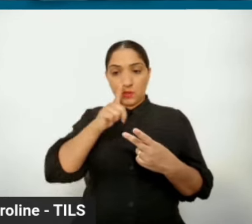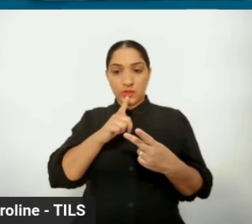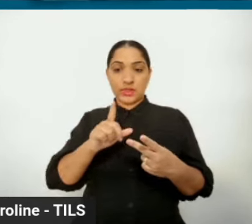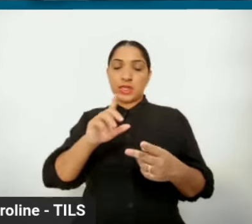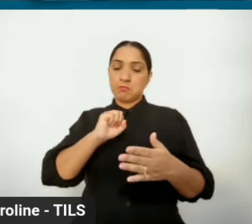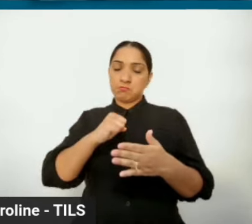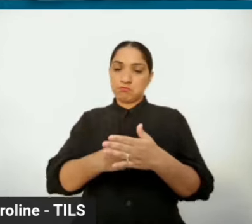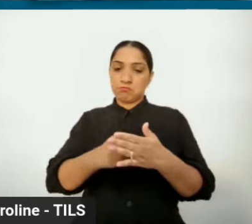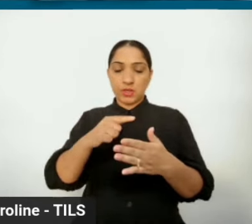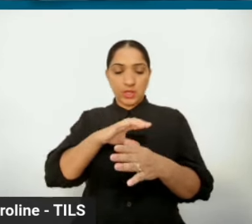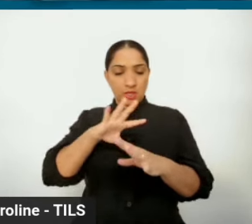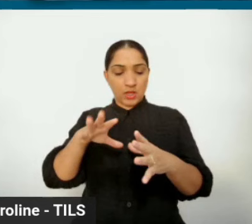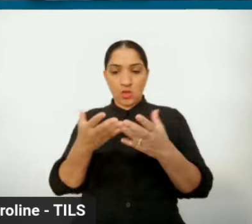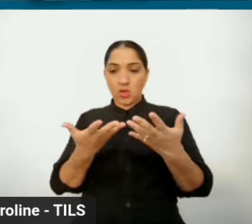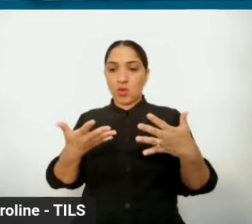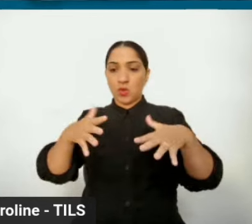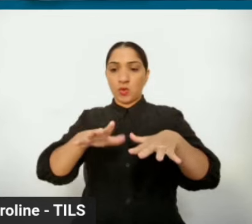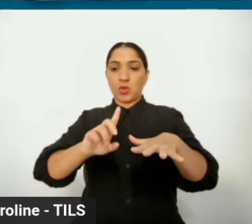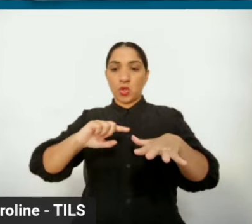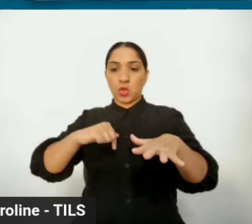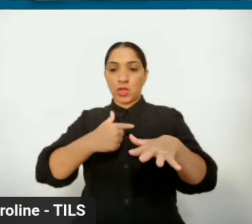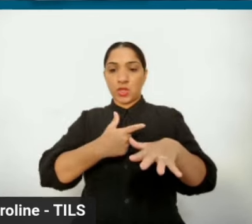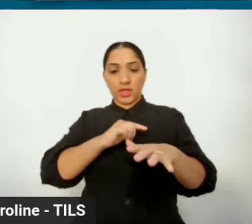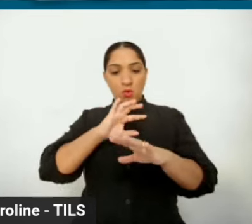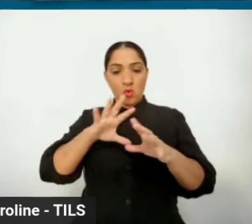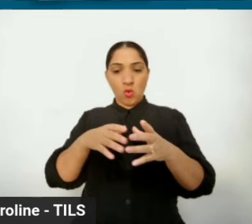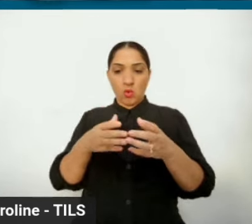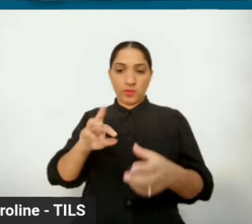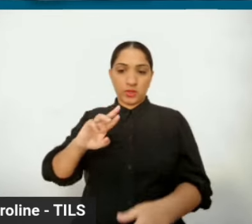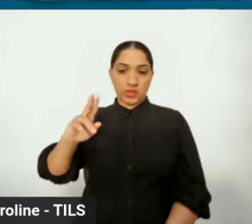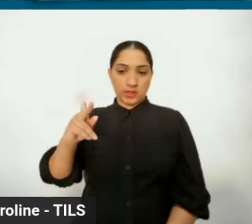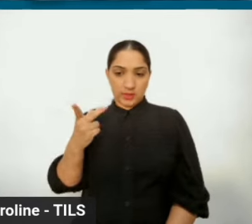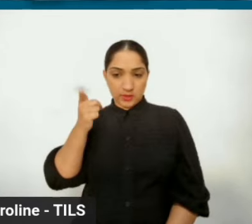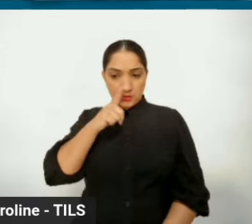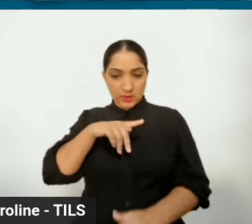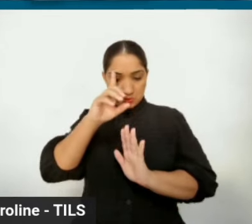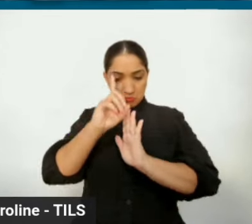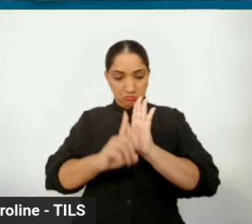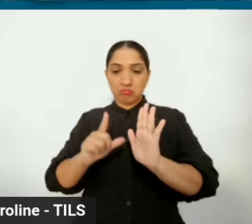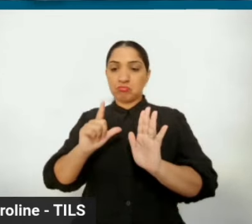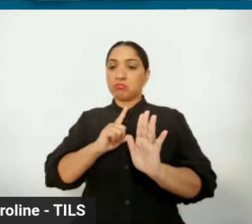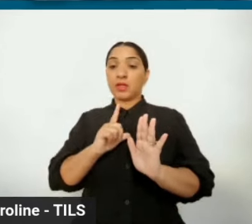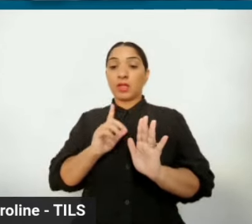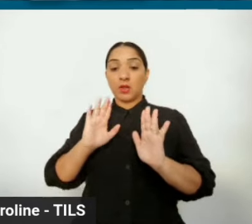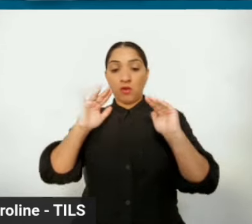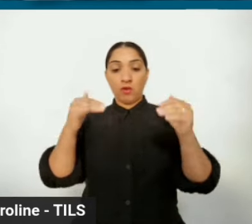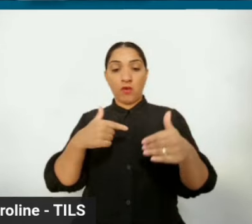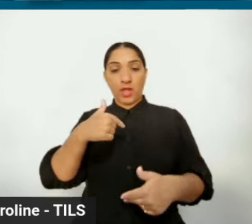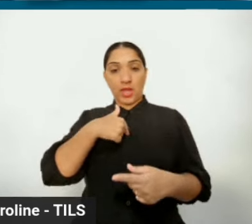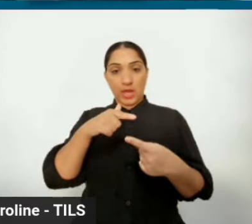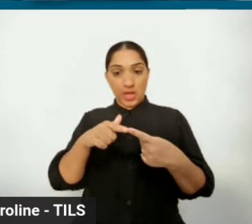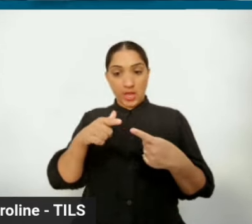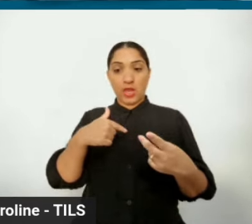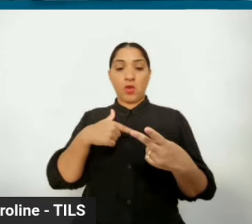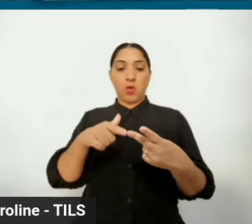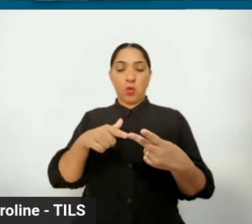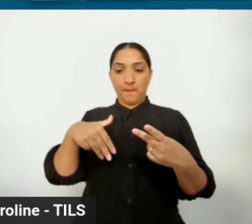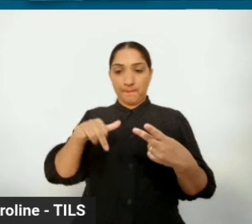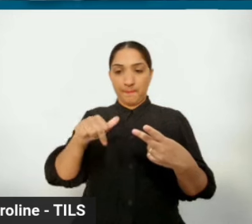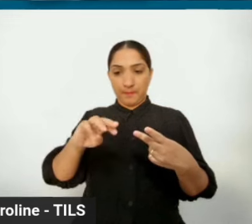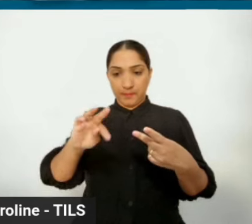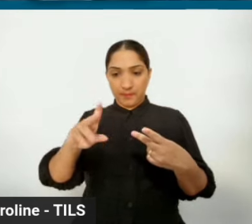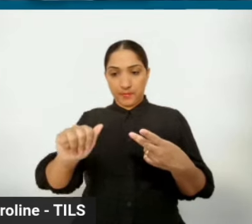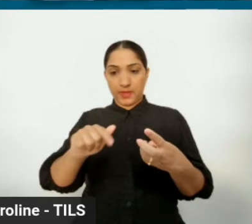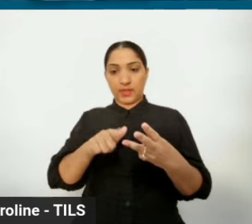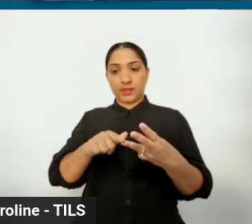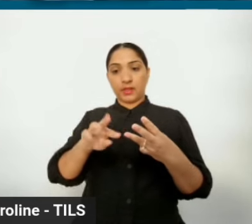temos uma rede de direitos humanos, Abrão. Temos trabalhado muito juntos, eu, Marta, Rita, com a colaboração